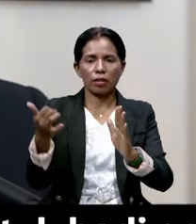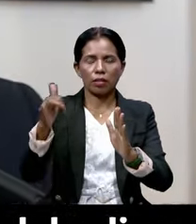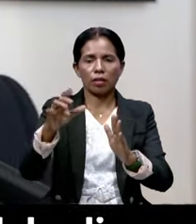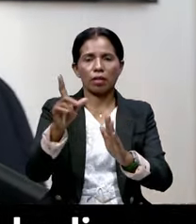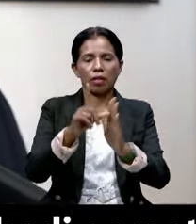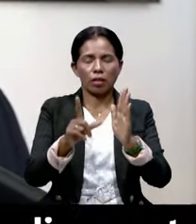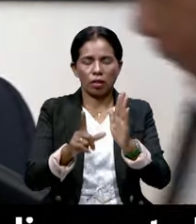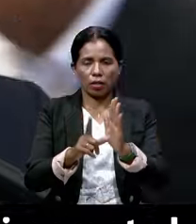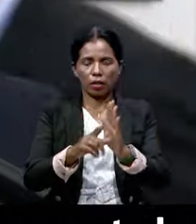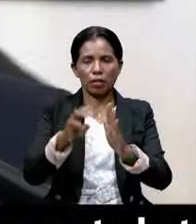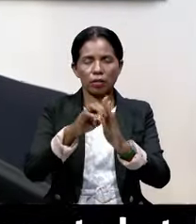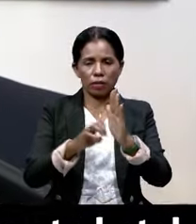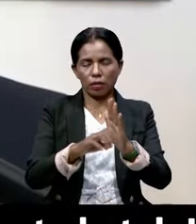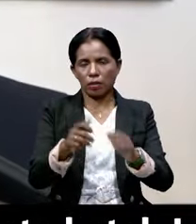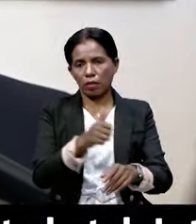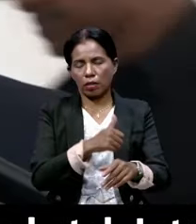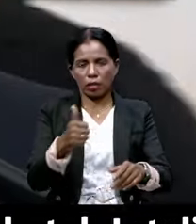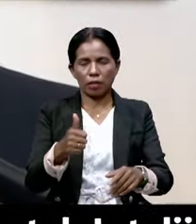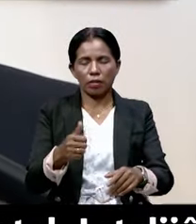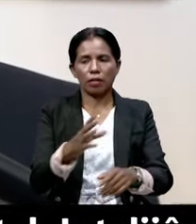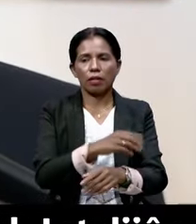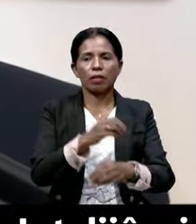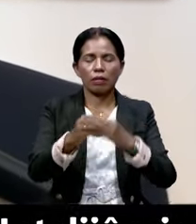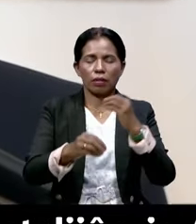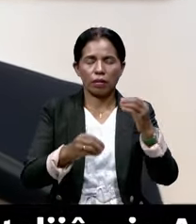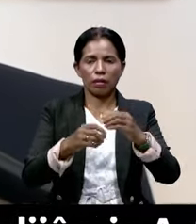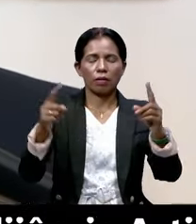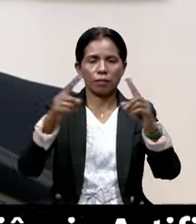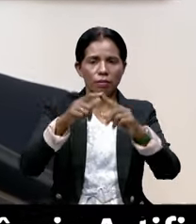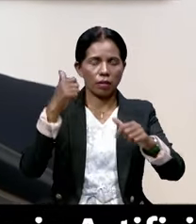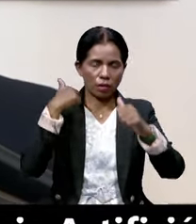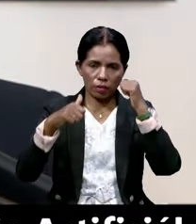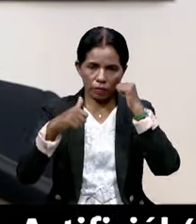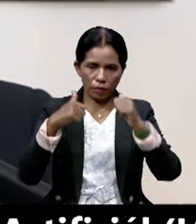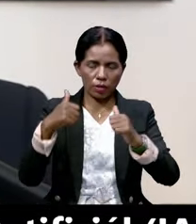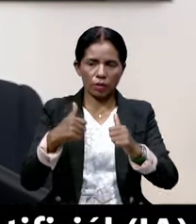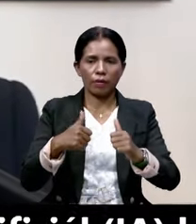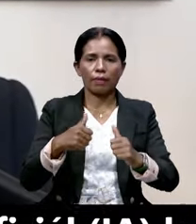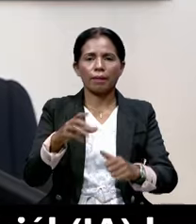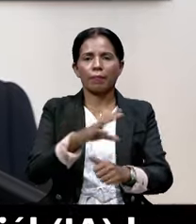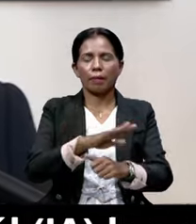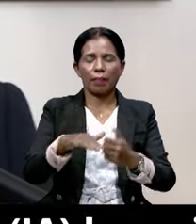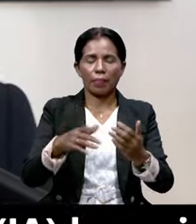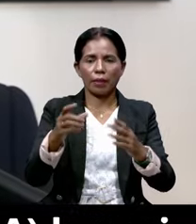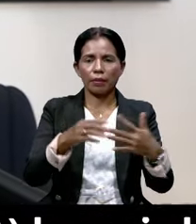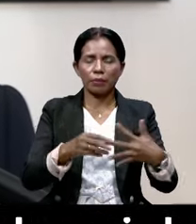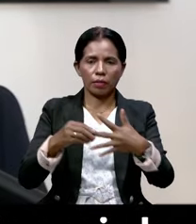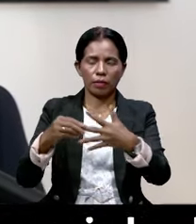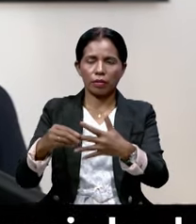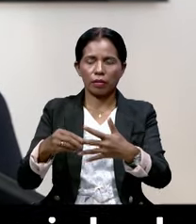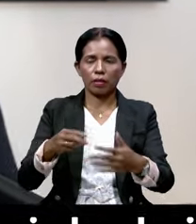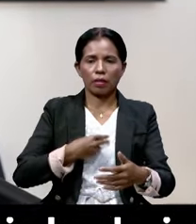lei estruturante sire ser selo comigo e relacionado com as atividades, melhor com os